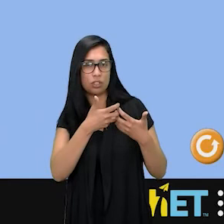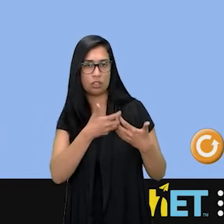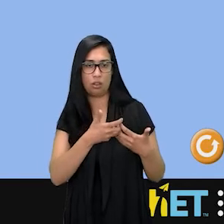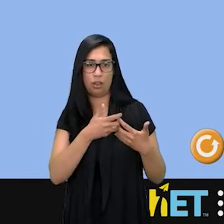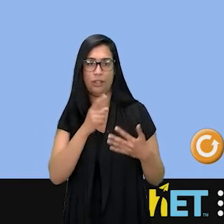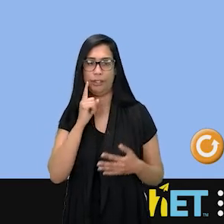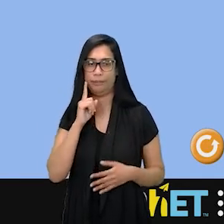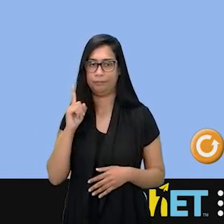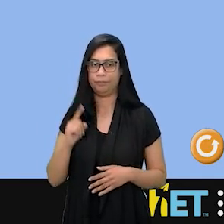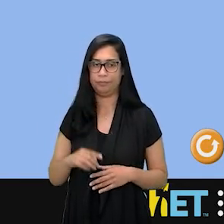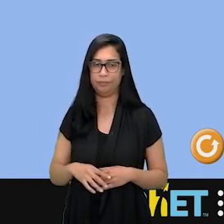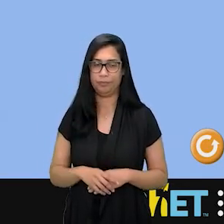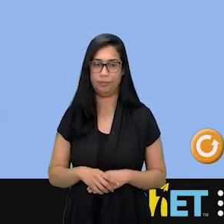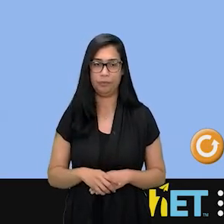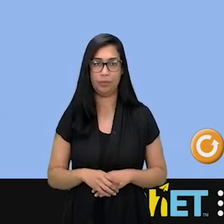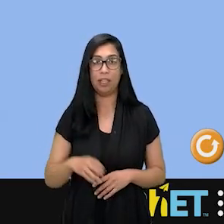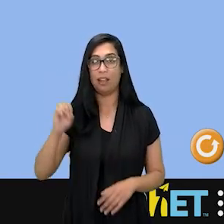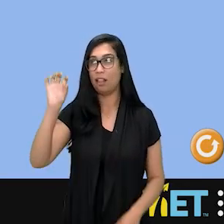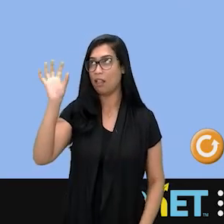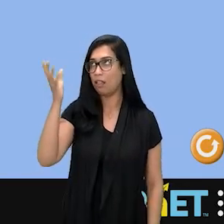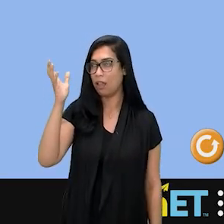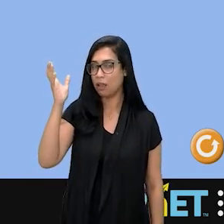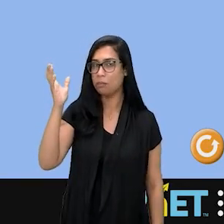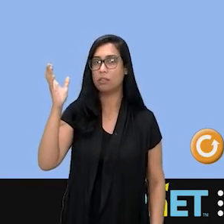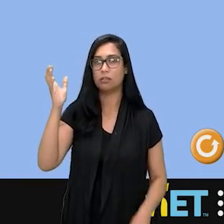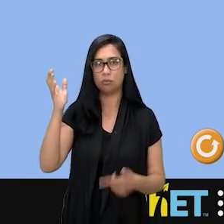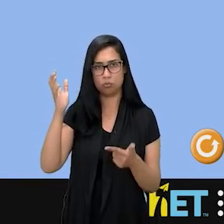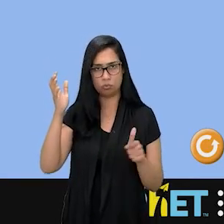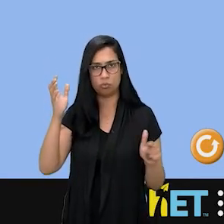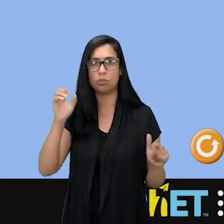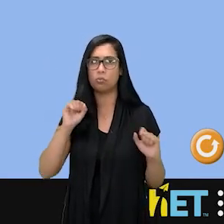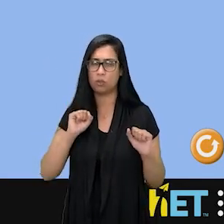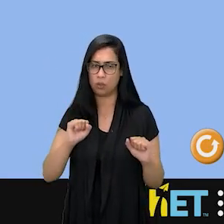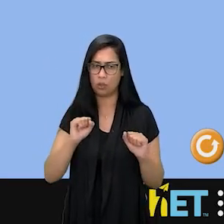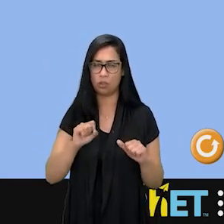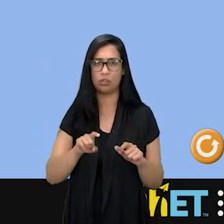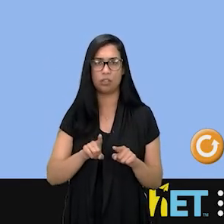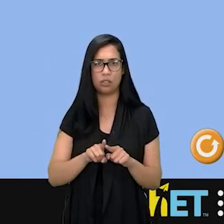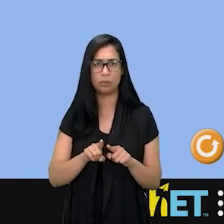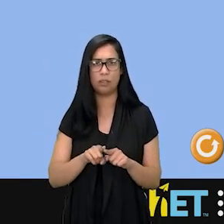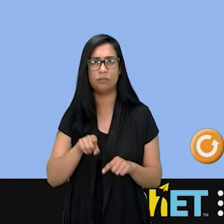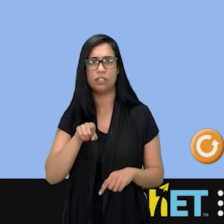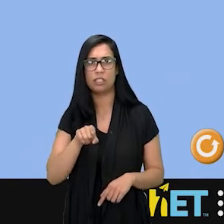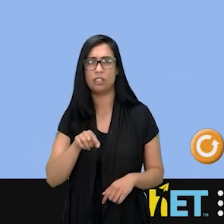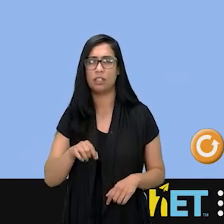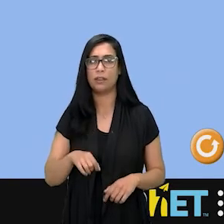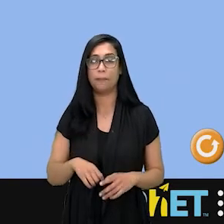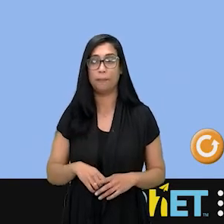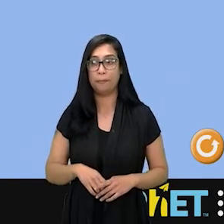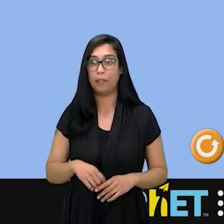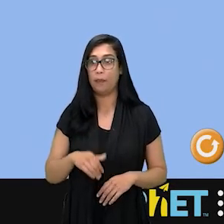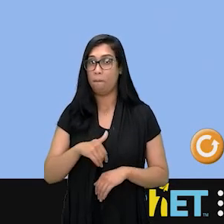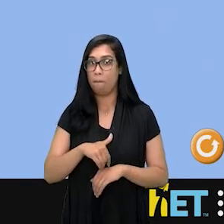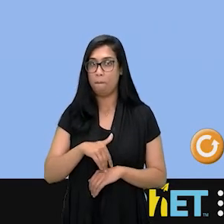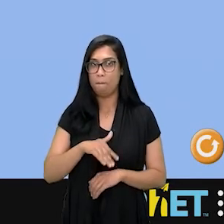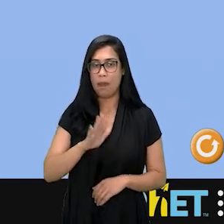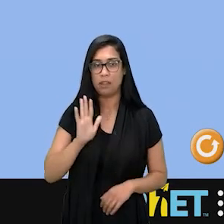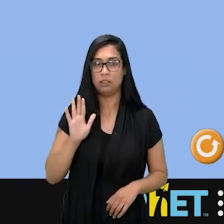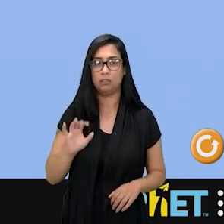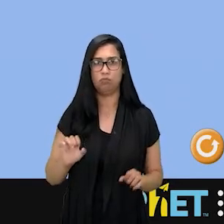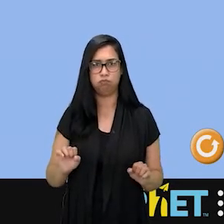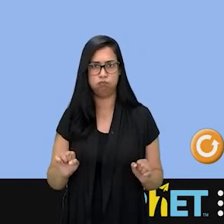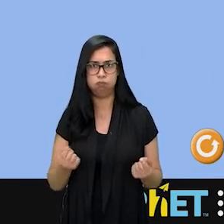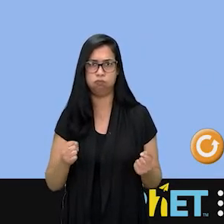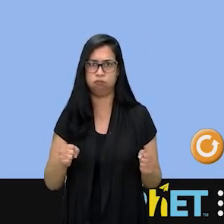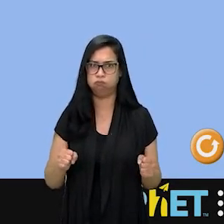né? Mais lâmpada e mais uma lâmpada aqui. Então, olha lá, se você aumentar a tensão, clica aqui, aumentou a tensão, as